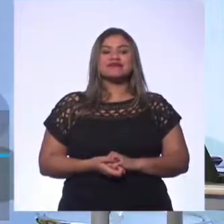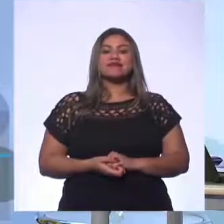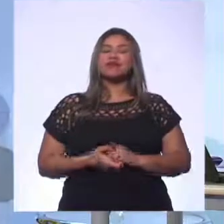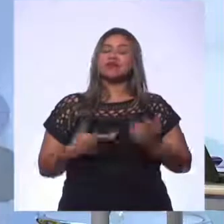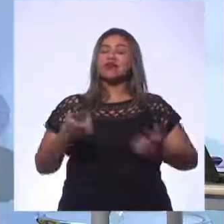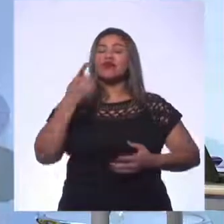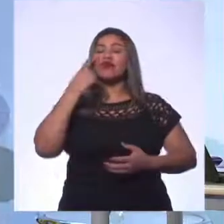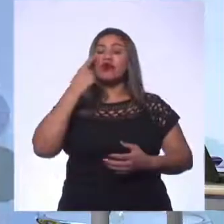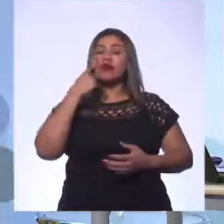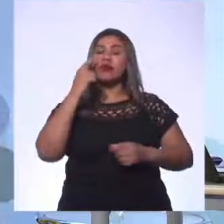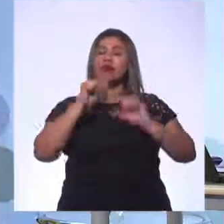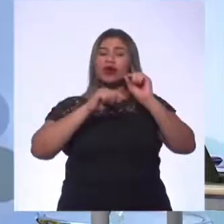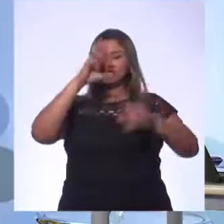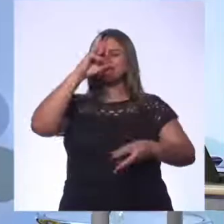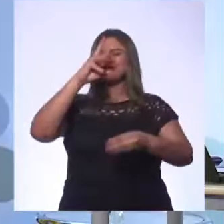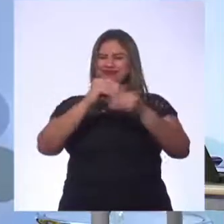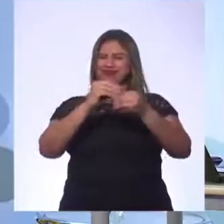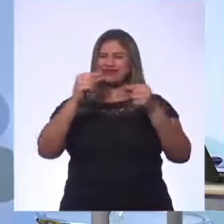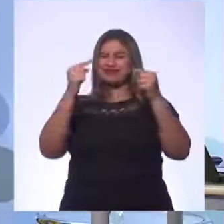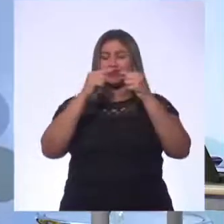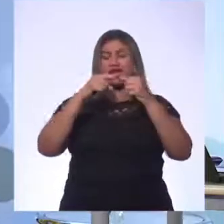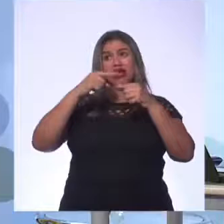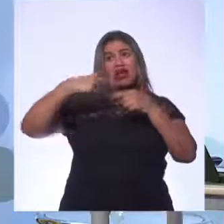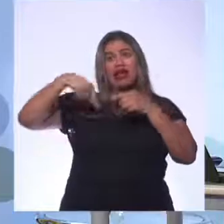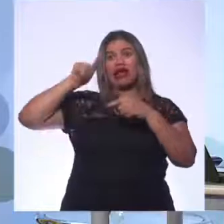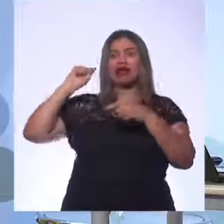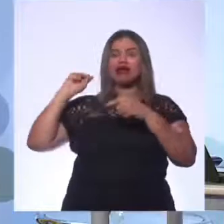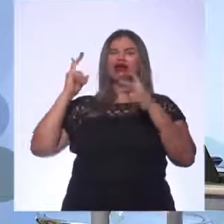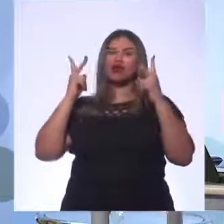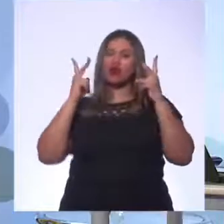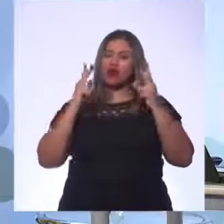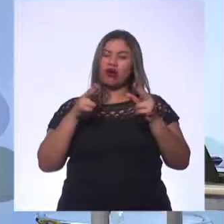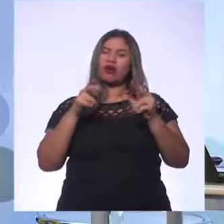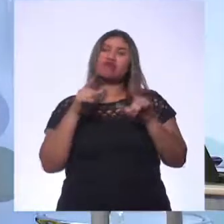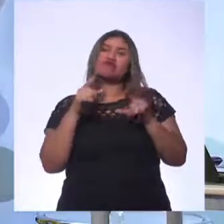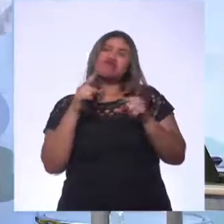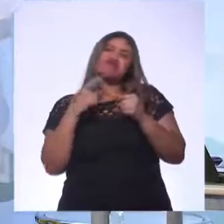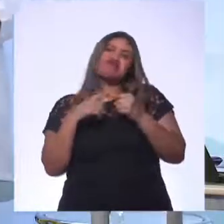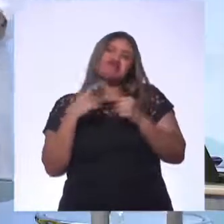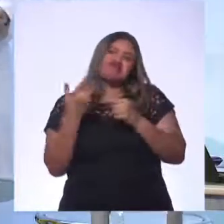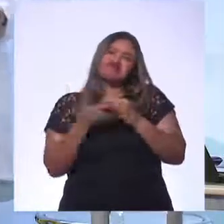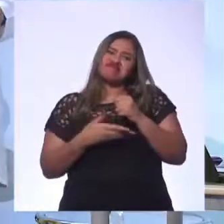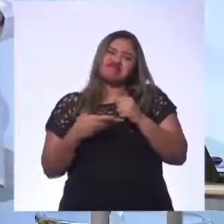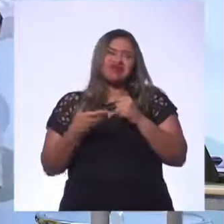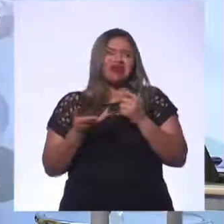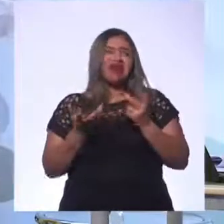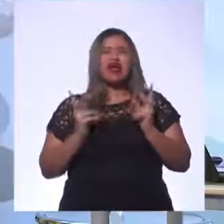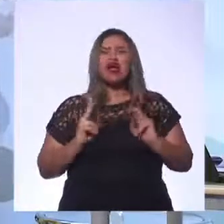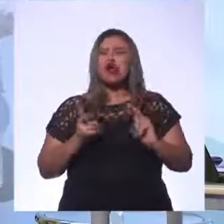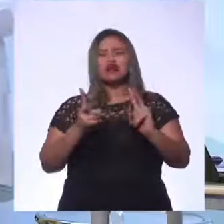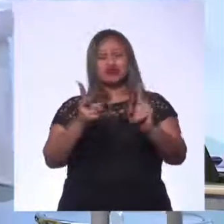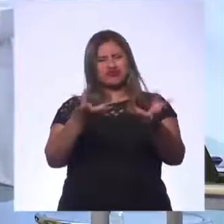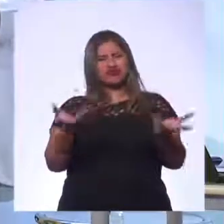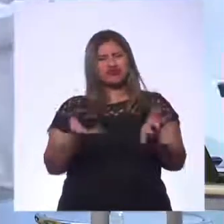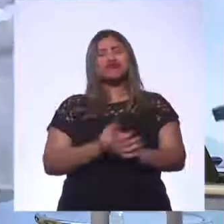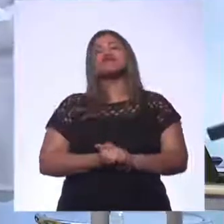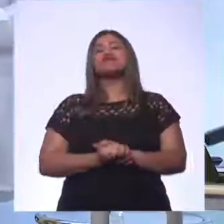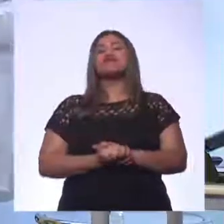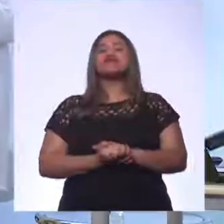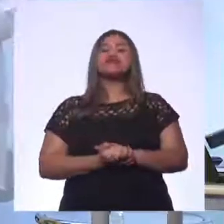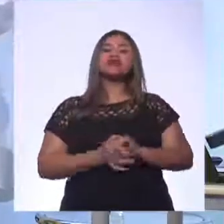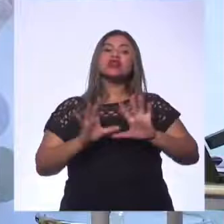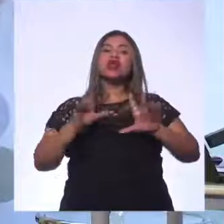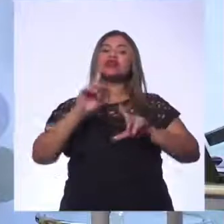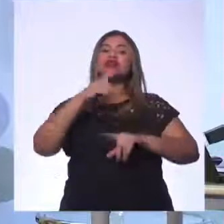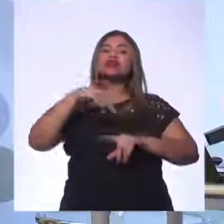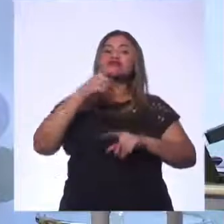a sistematização está muito parecida com a anterior, tá? Porque basicamente aí é uma continuação da aula. Né? Então a gente pode